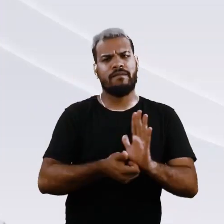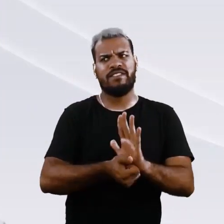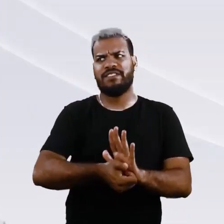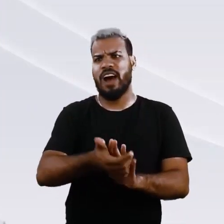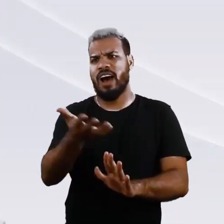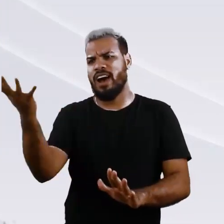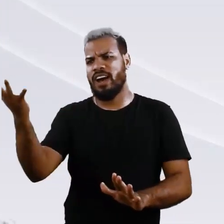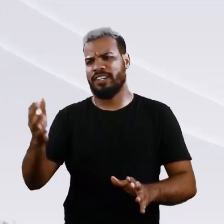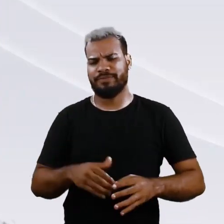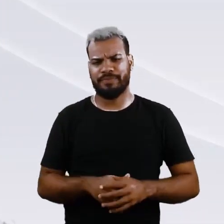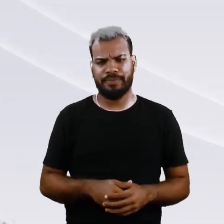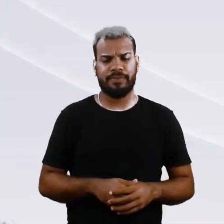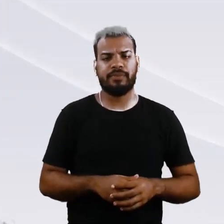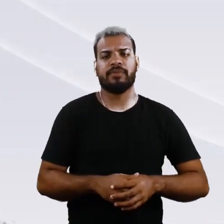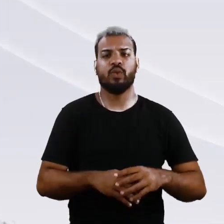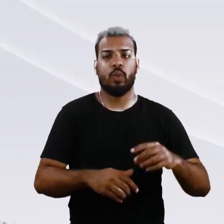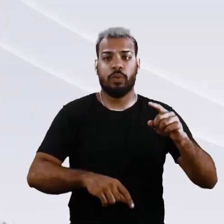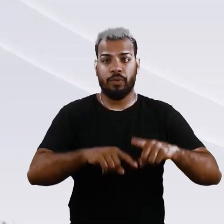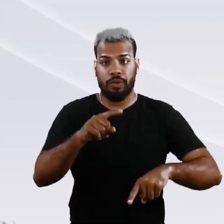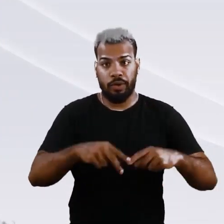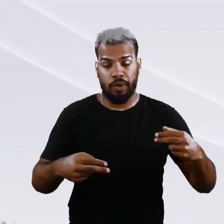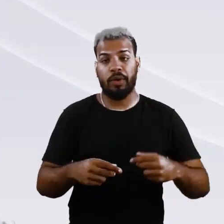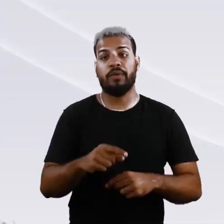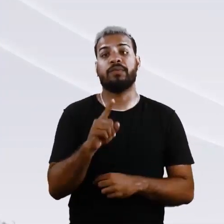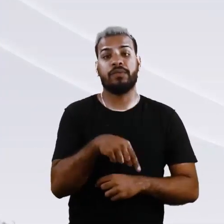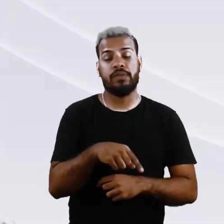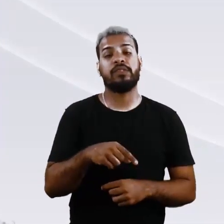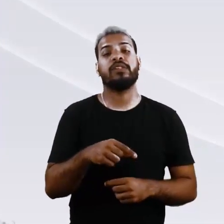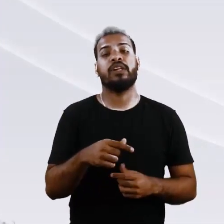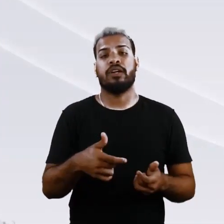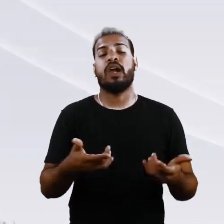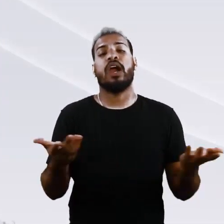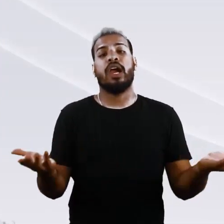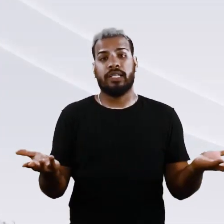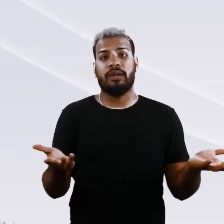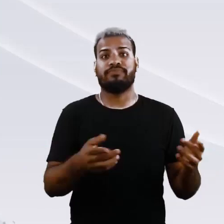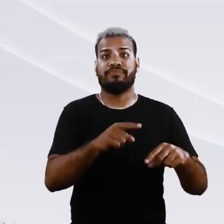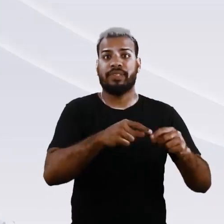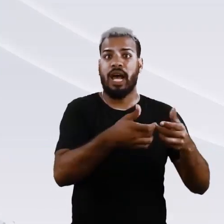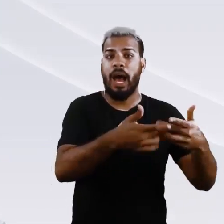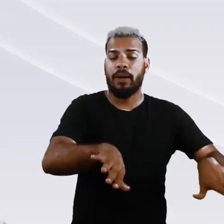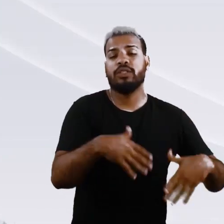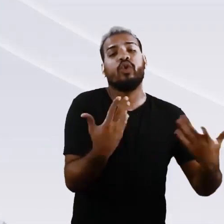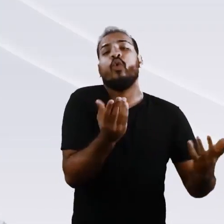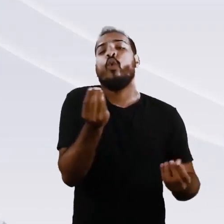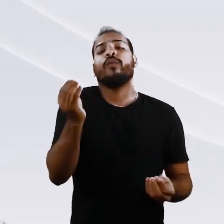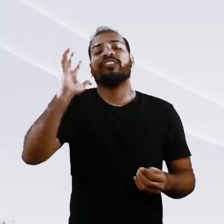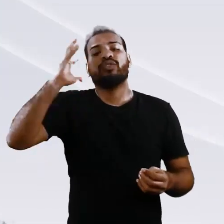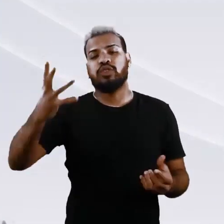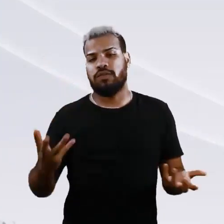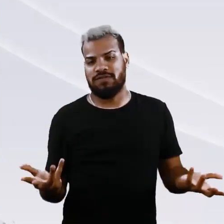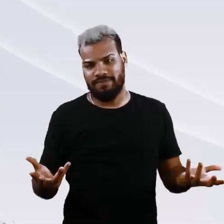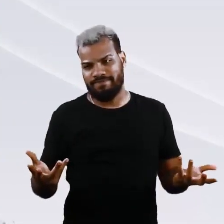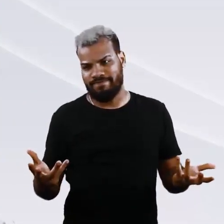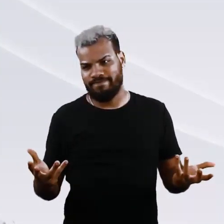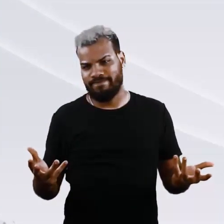ambientais, várias situações onde a matéria-prima tem acabado e como resolver isso,